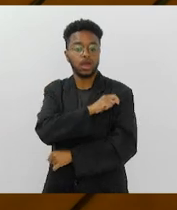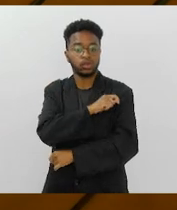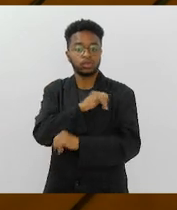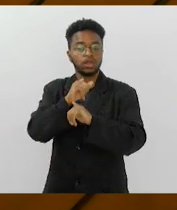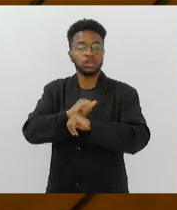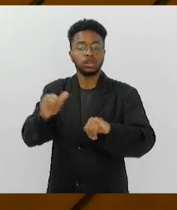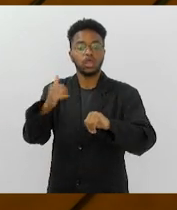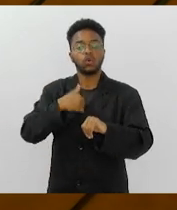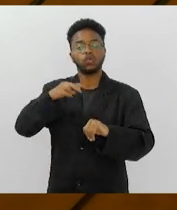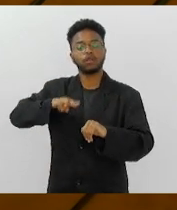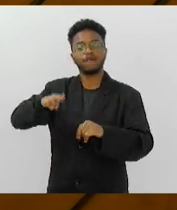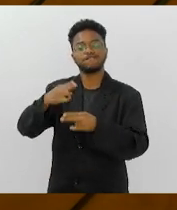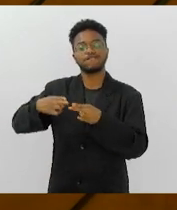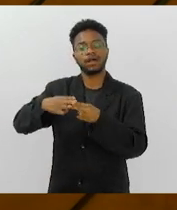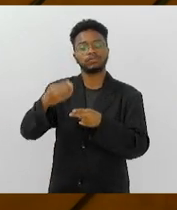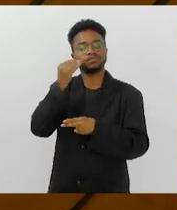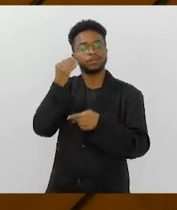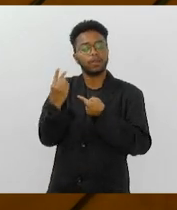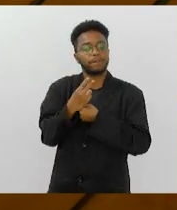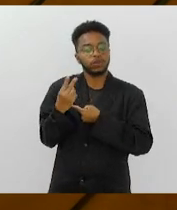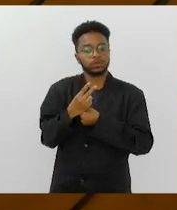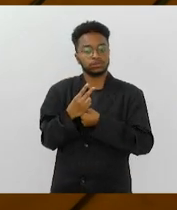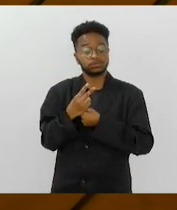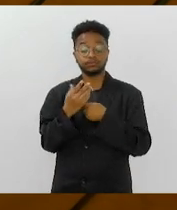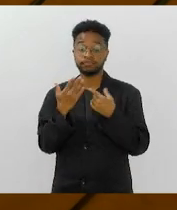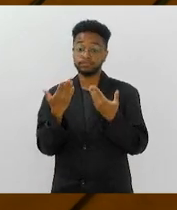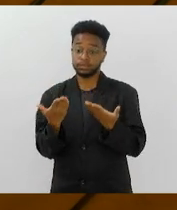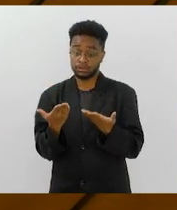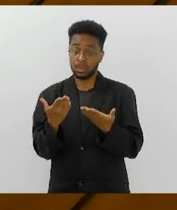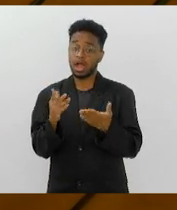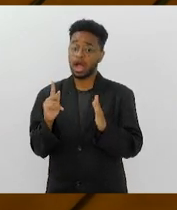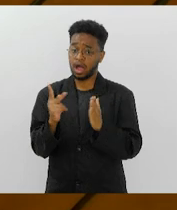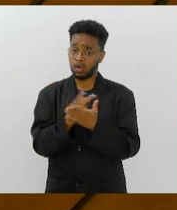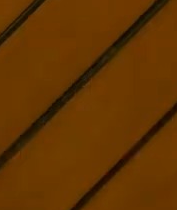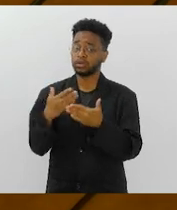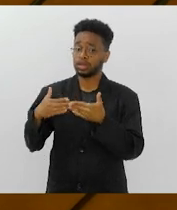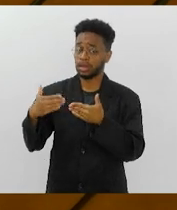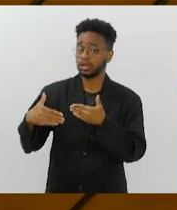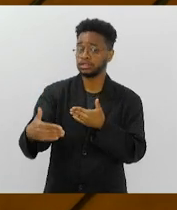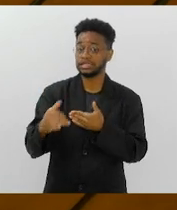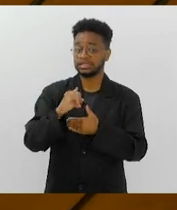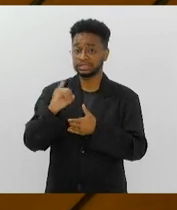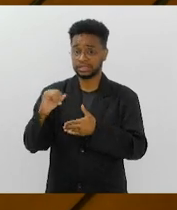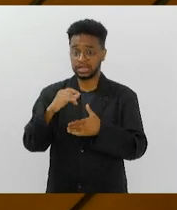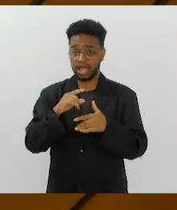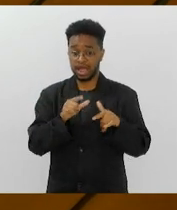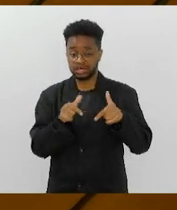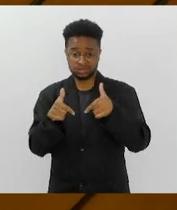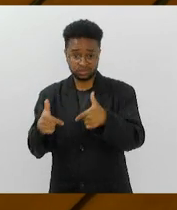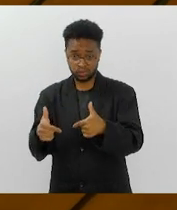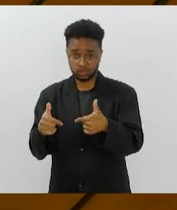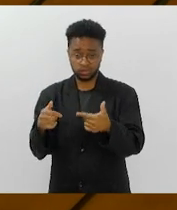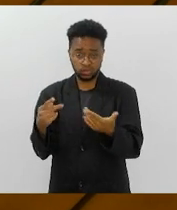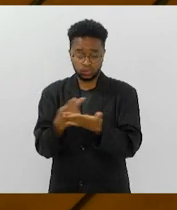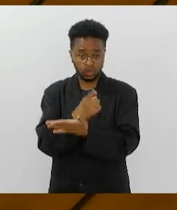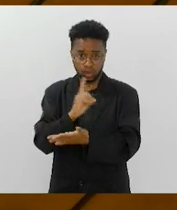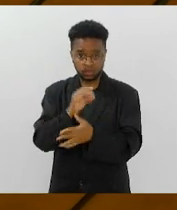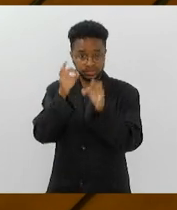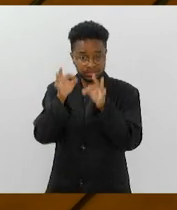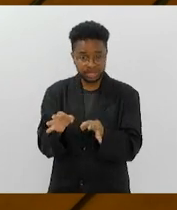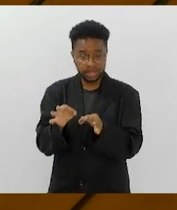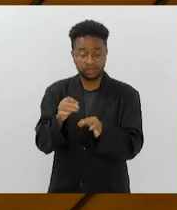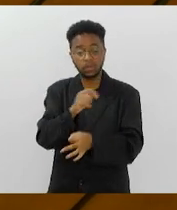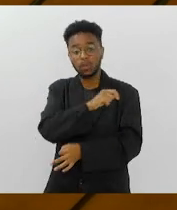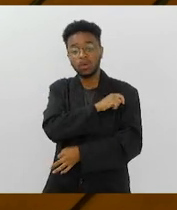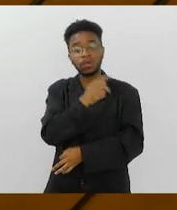proteção. E isso que tem acontecido bastante. Quando uma intervenção ela não é feita adequadamente, os alunos falam que a